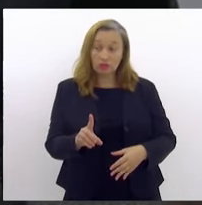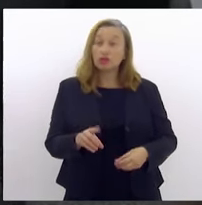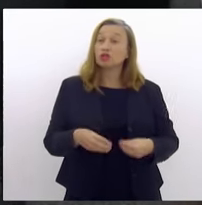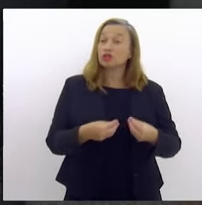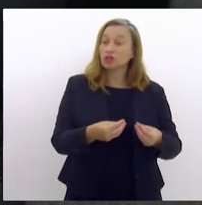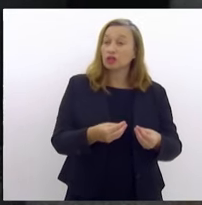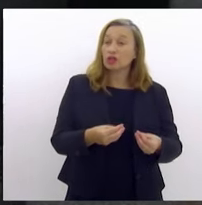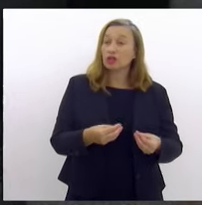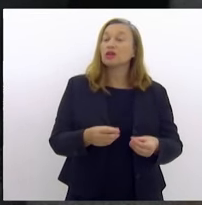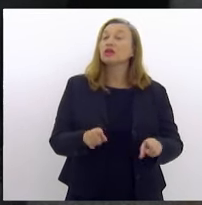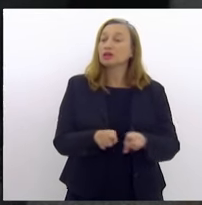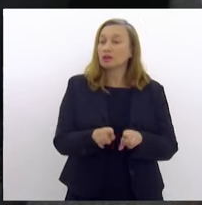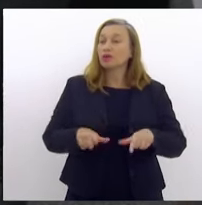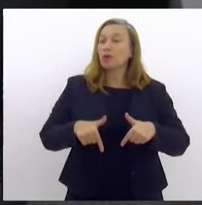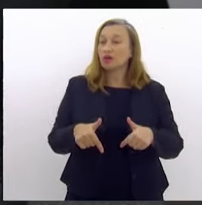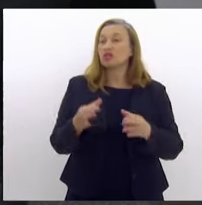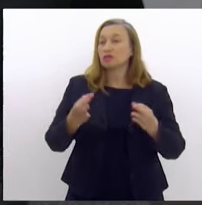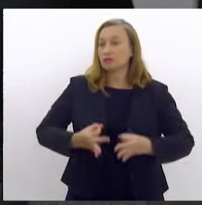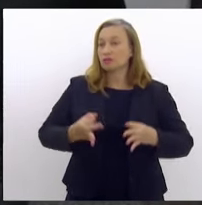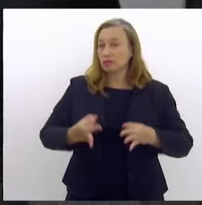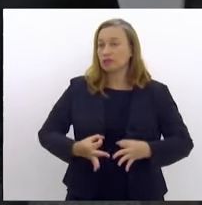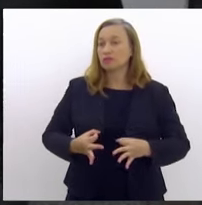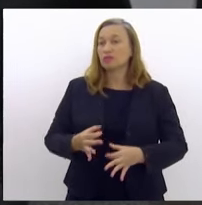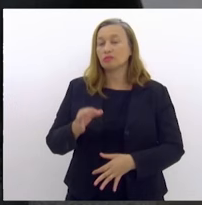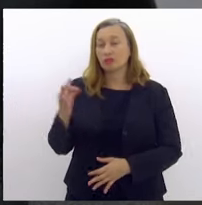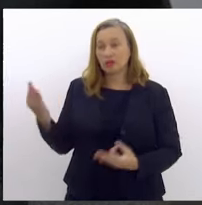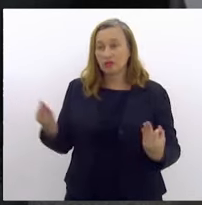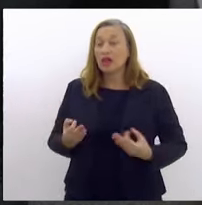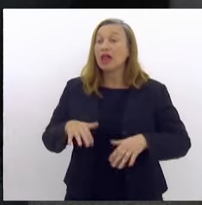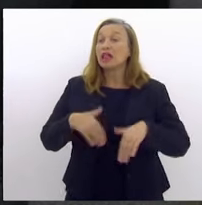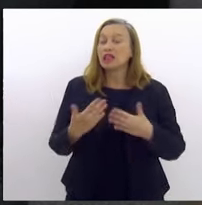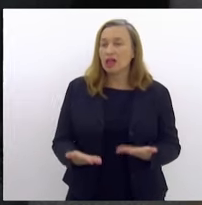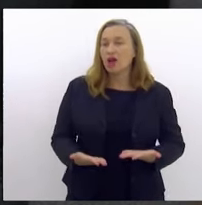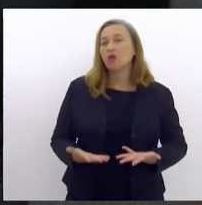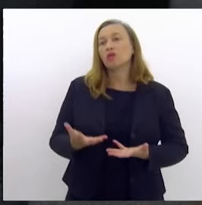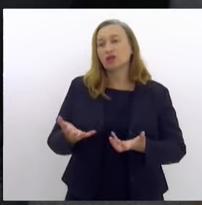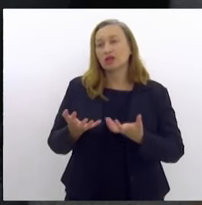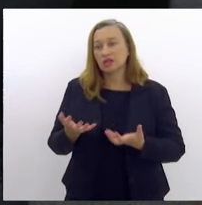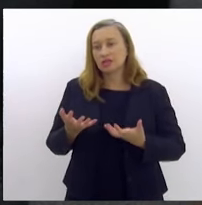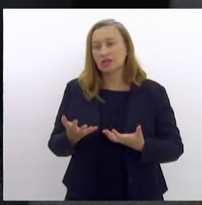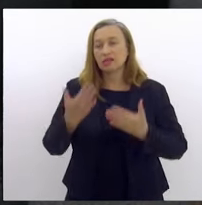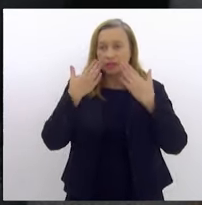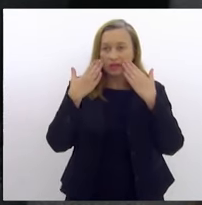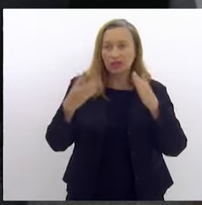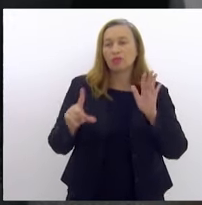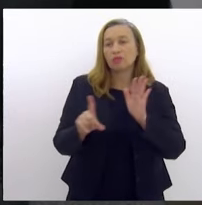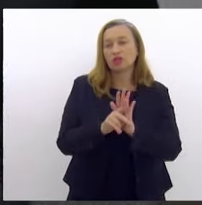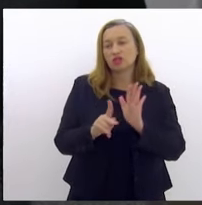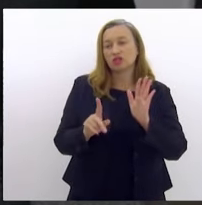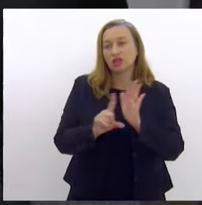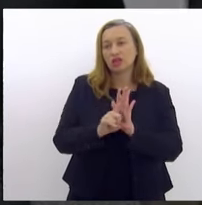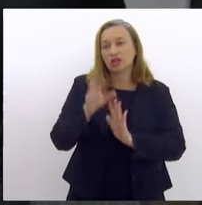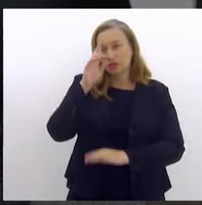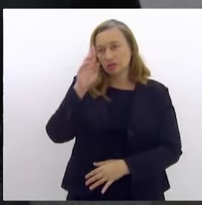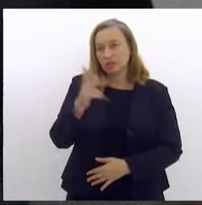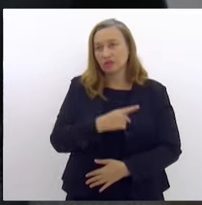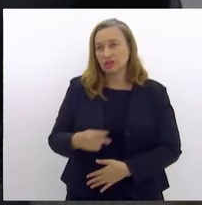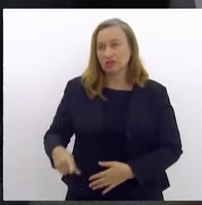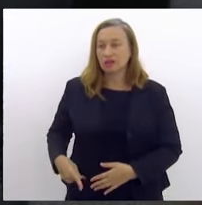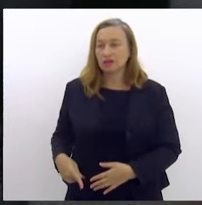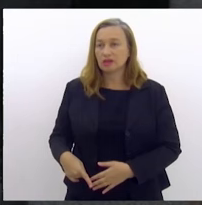um ato jurídico perfeito. Era como se eu quisesse apresentar um projeto de lei, senhor presidente,